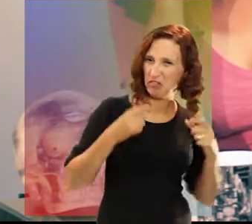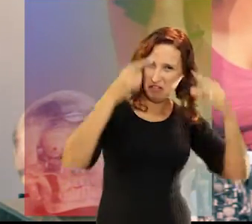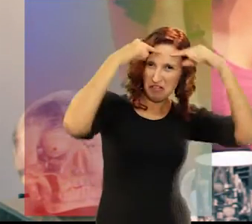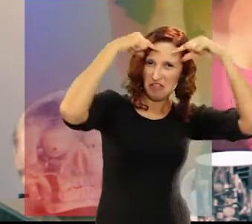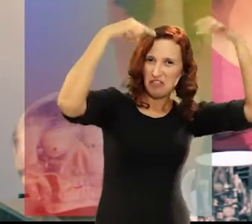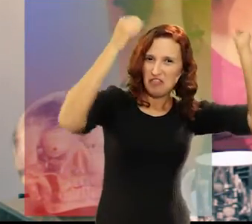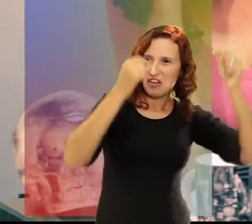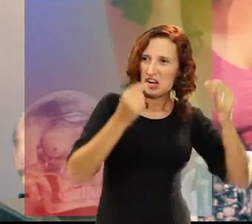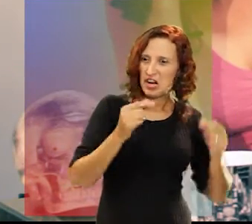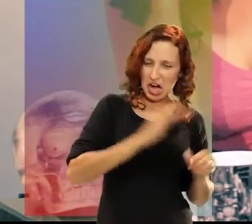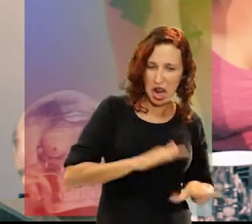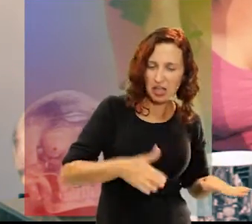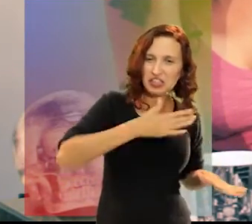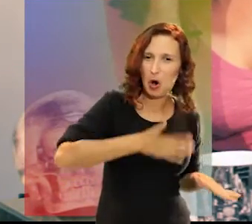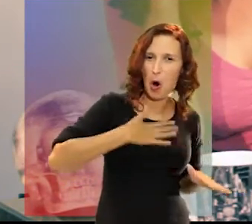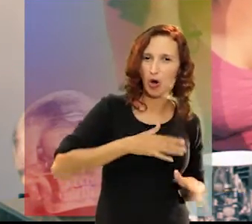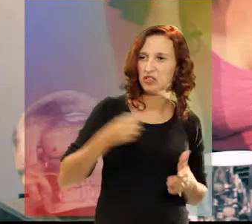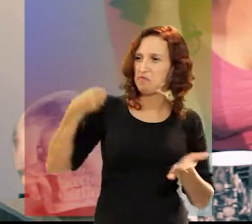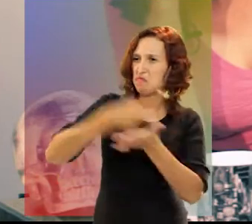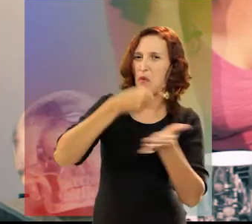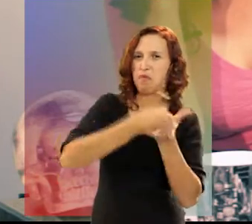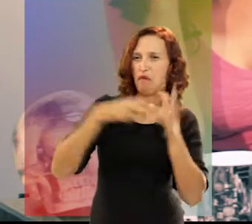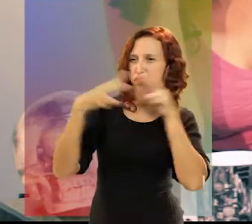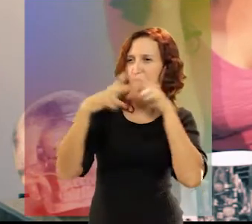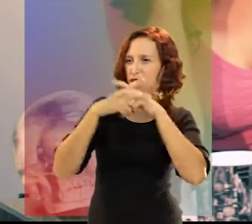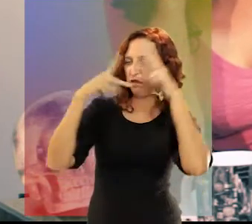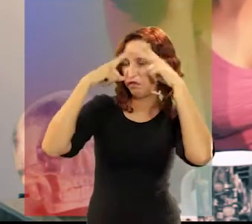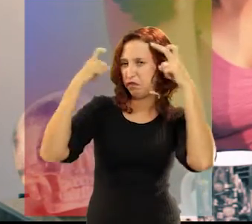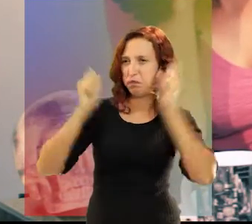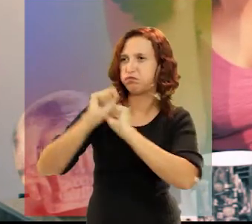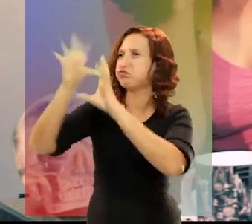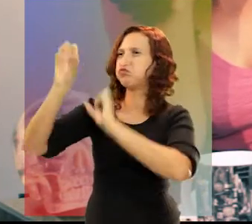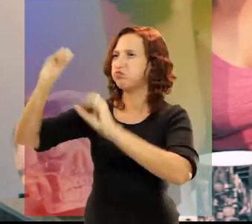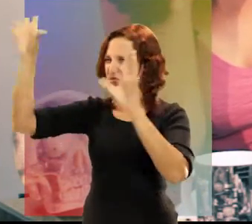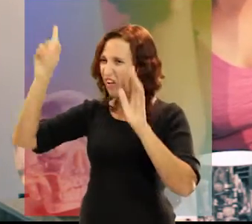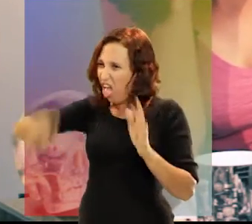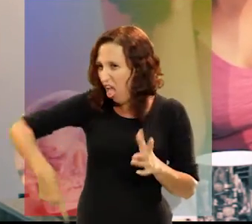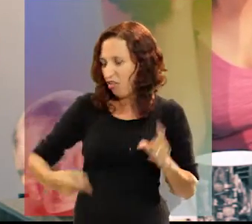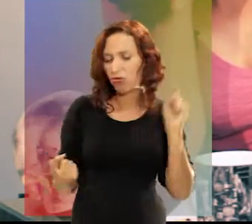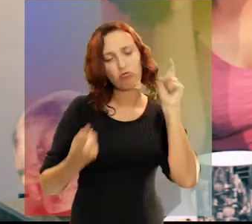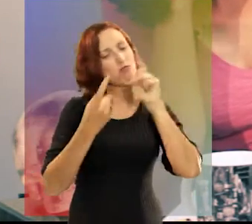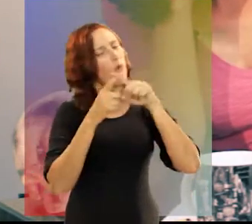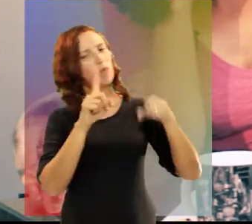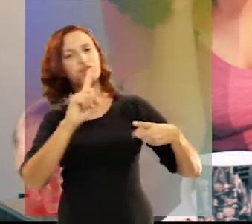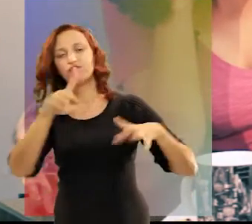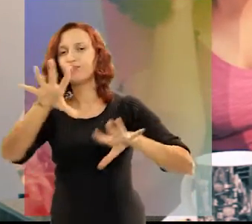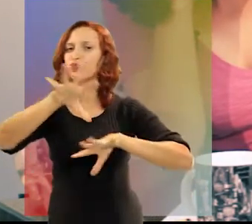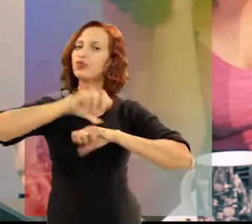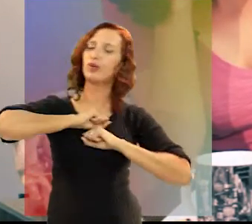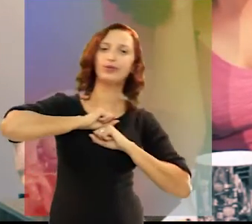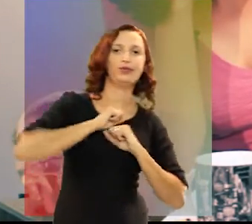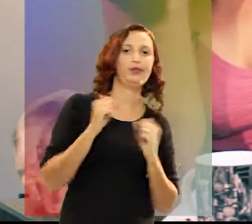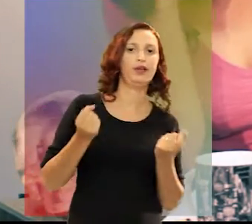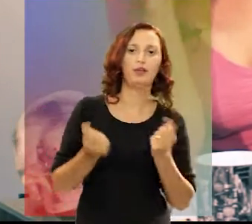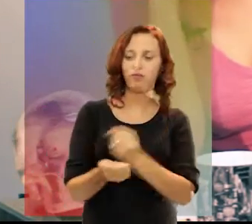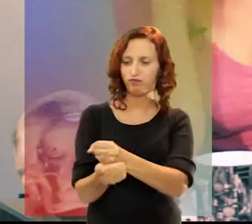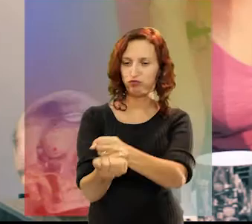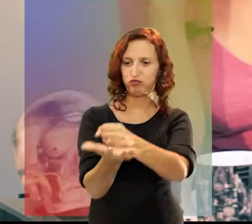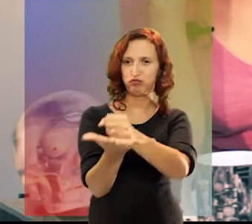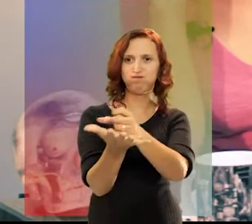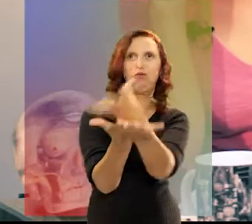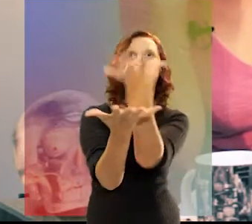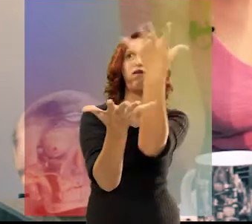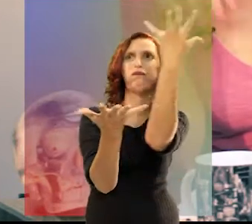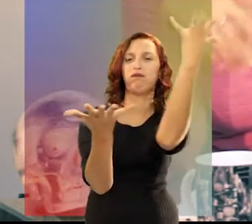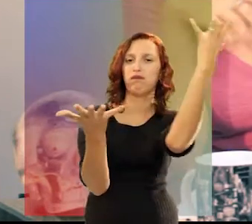super-heróis que vendem pras crianças sair dando porrada e explodindo gente. Porque tem uma cena do Dr. Manhattan abrindo a mão e... explodindo as